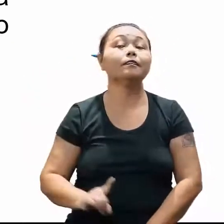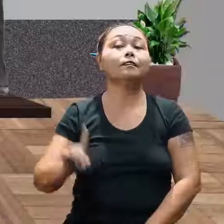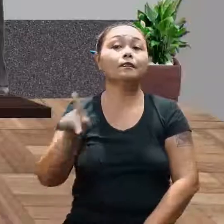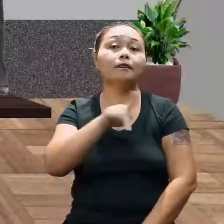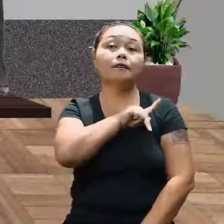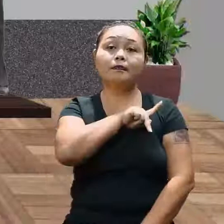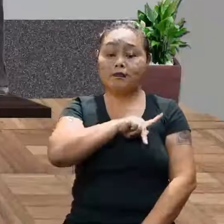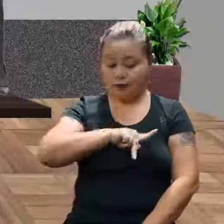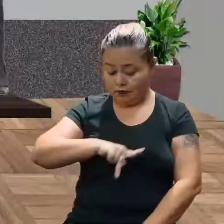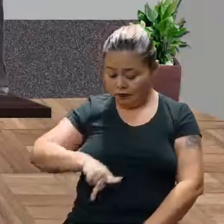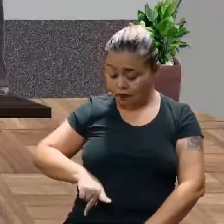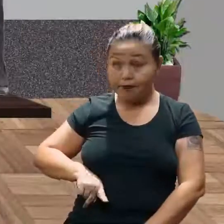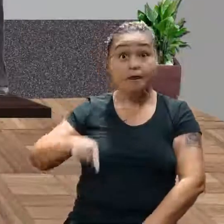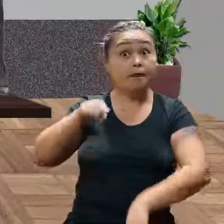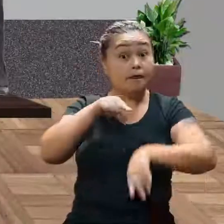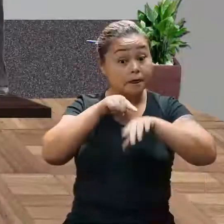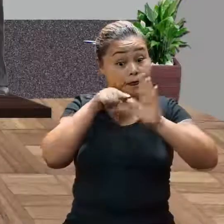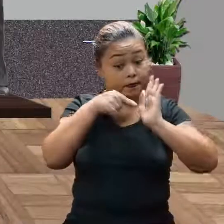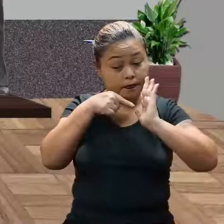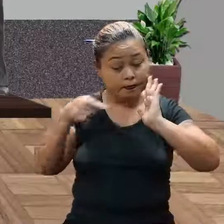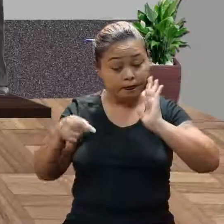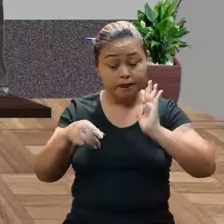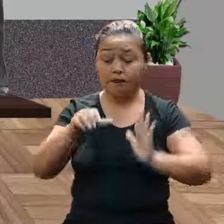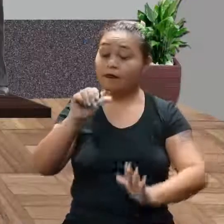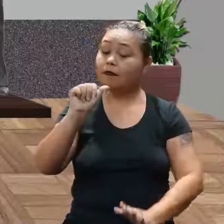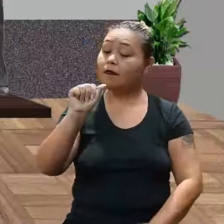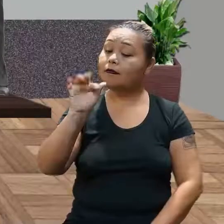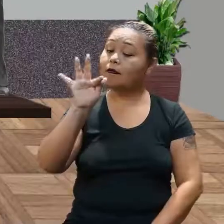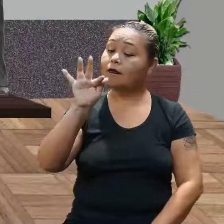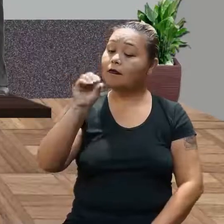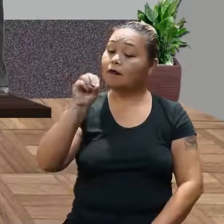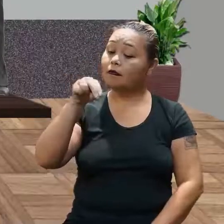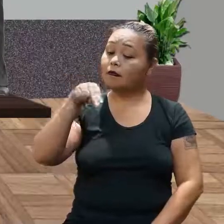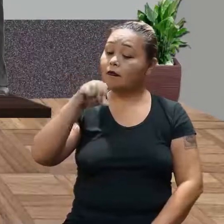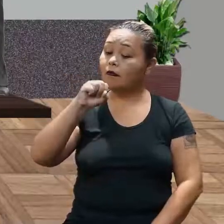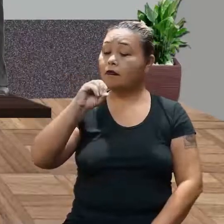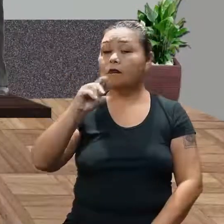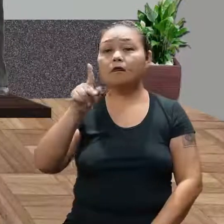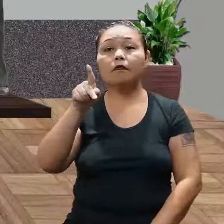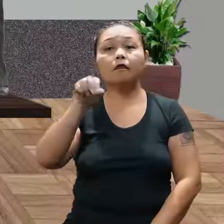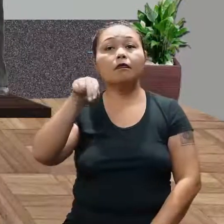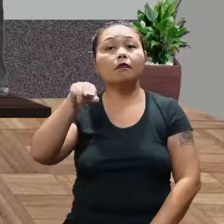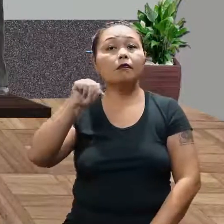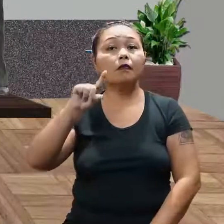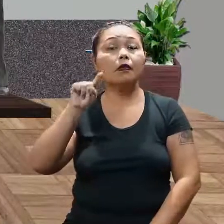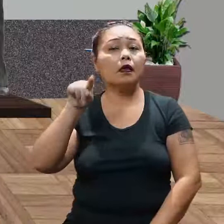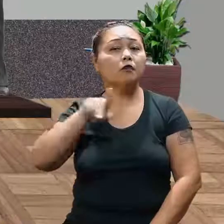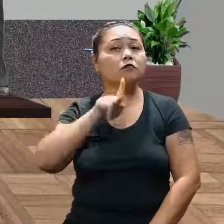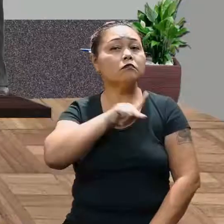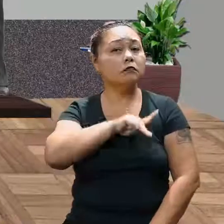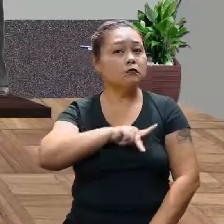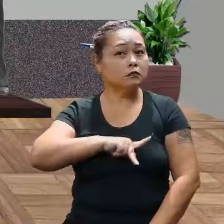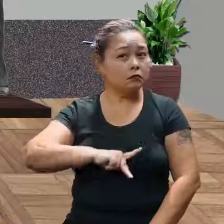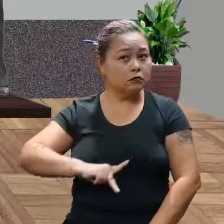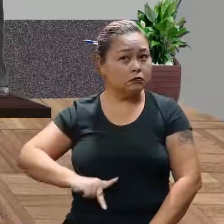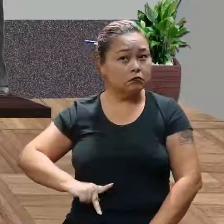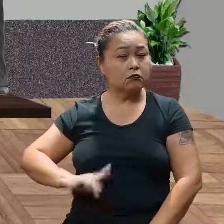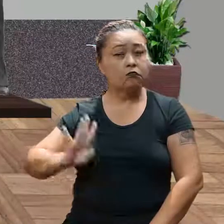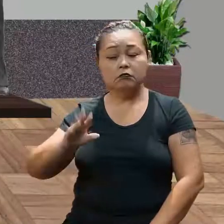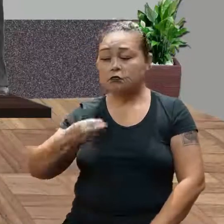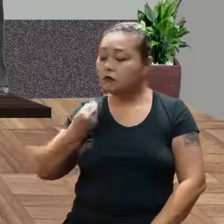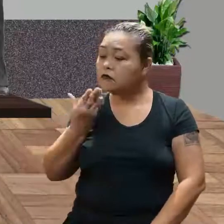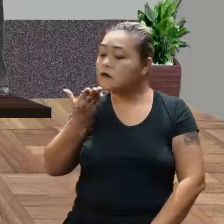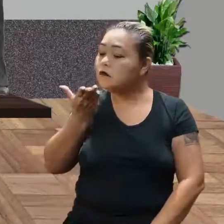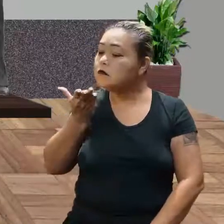Presidente do Brasil neste momento é Afonso Pena. E Afonso Pena, ele dava uma missão